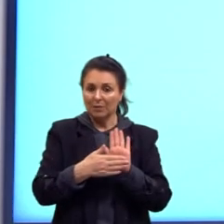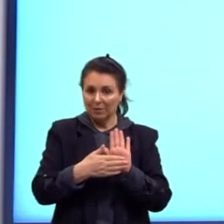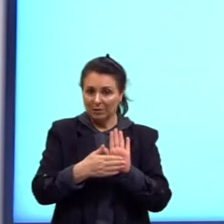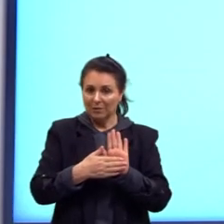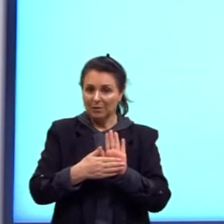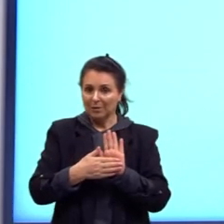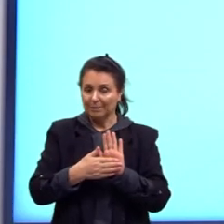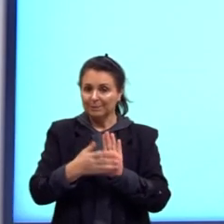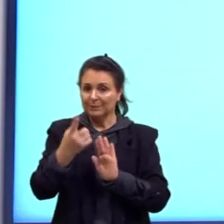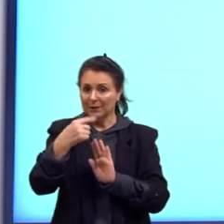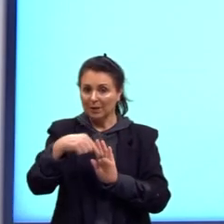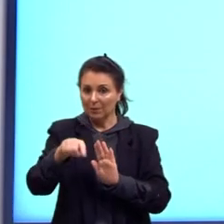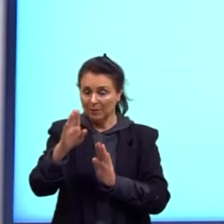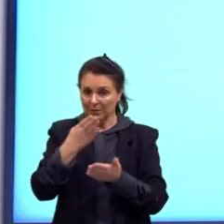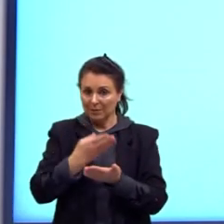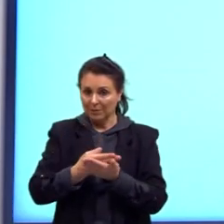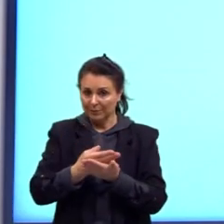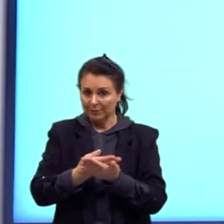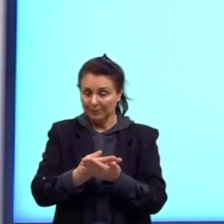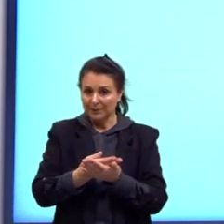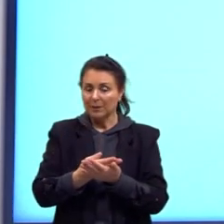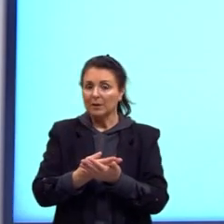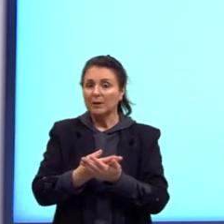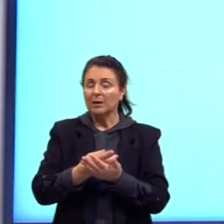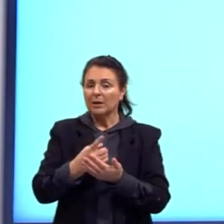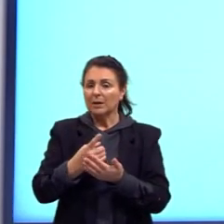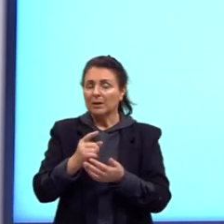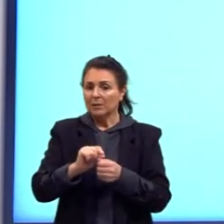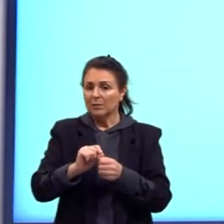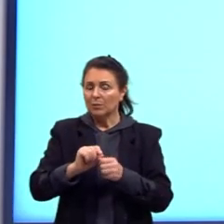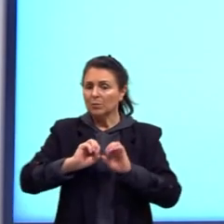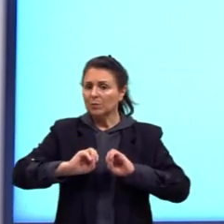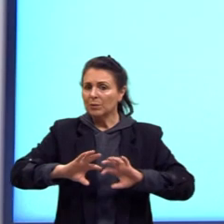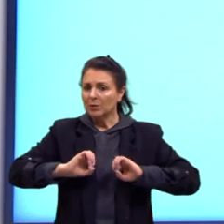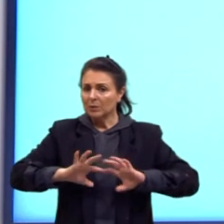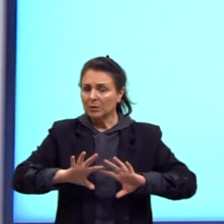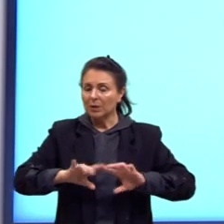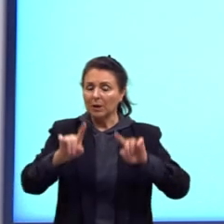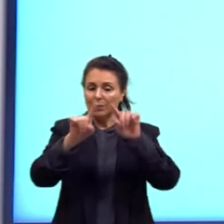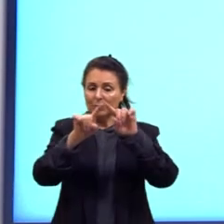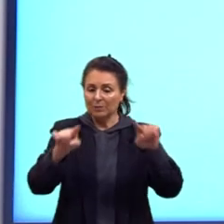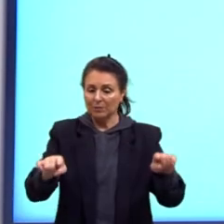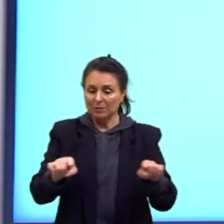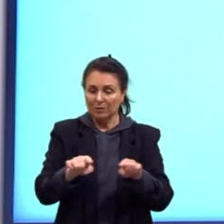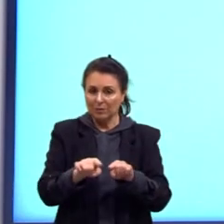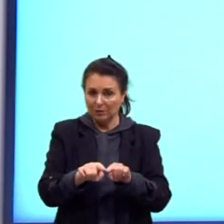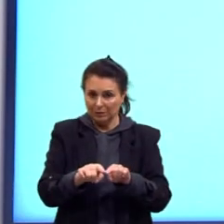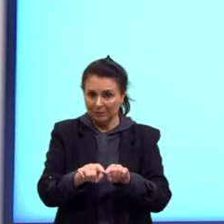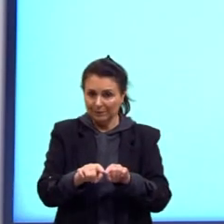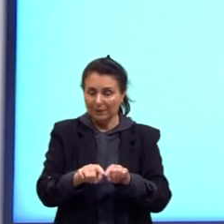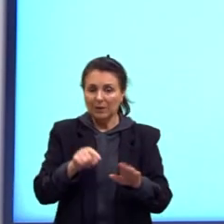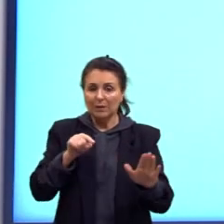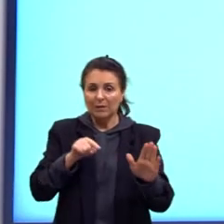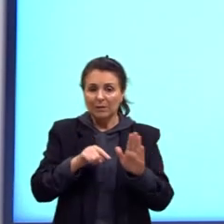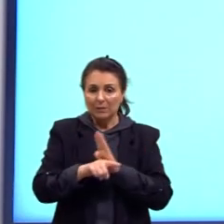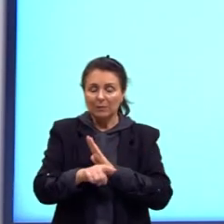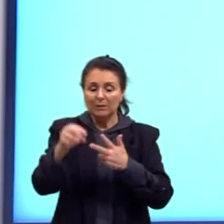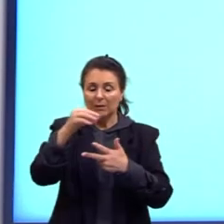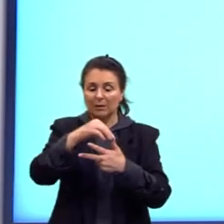tá nossa próxima aula onde nós vamos trabalhar ainda os triângulos essa questão